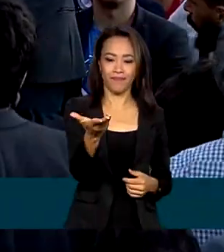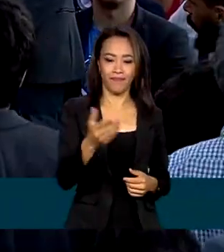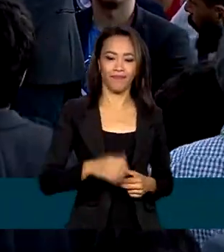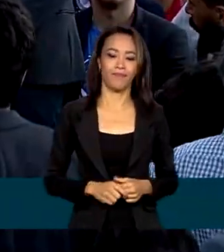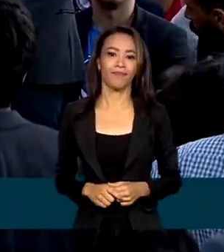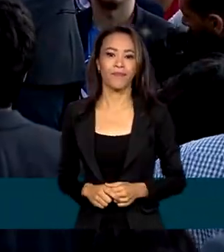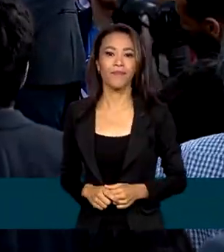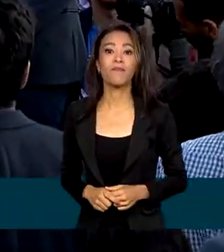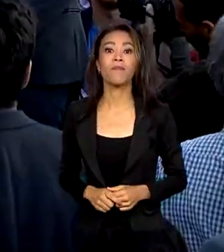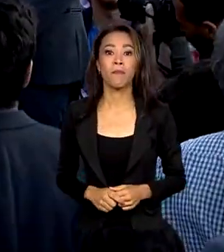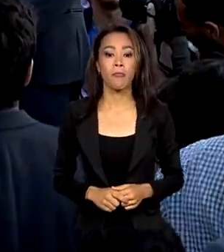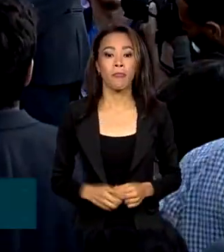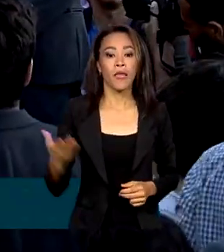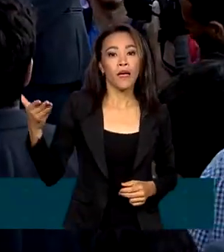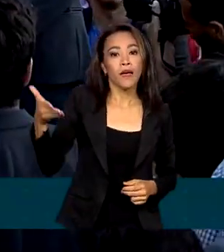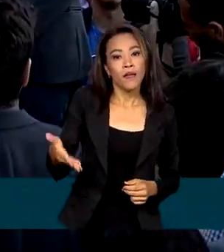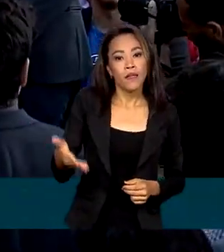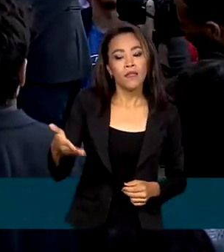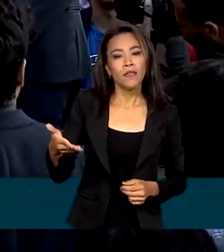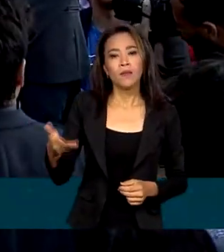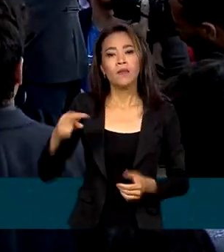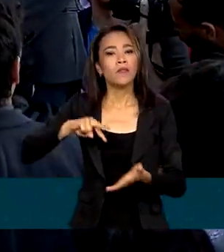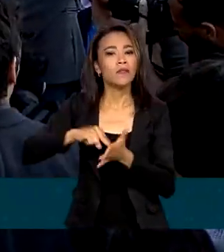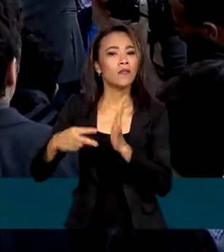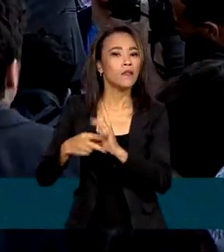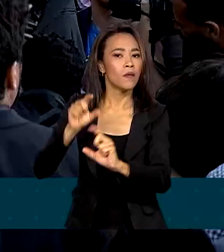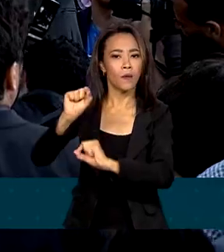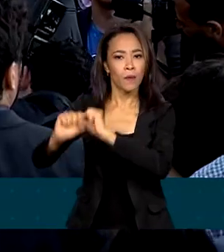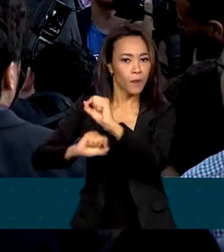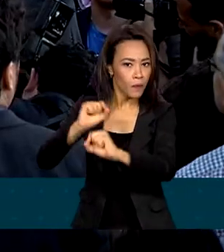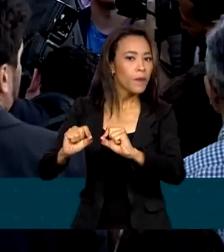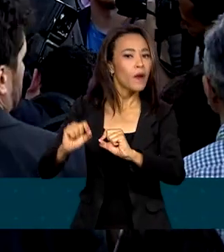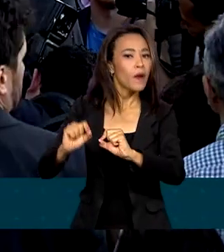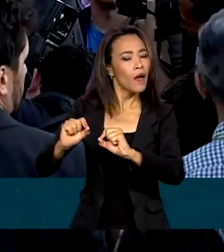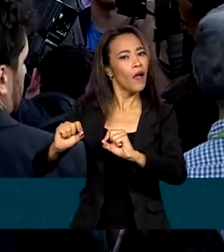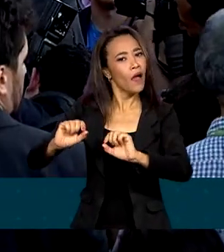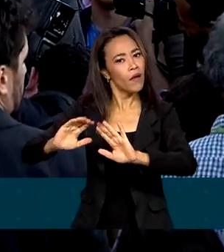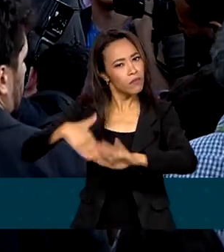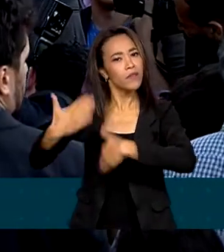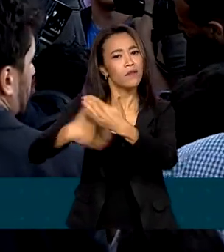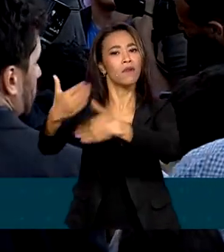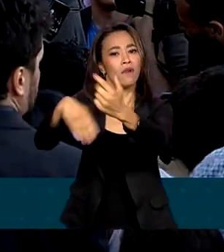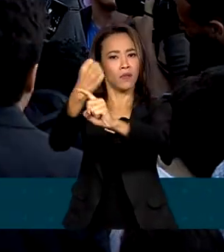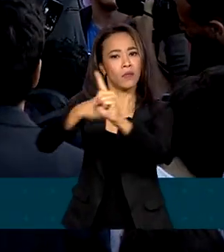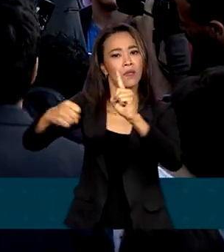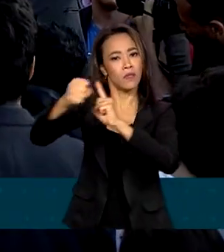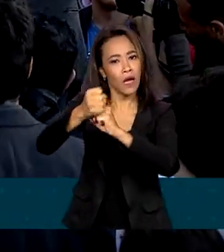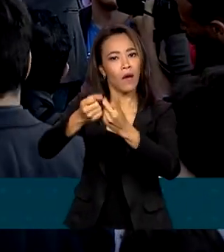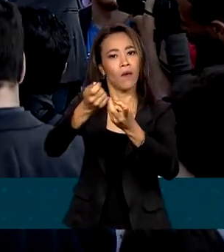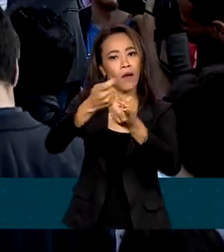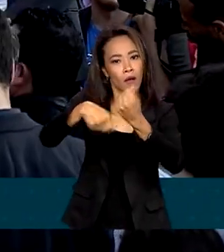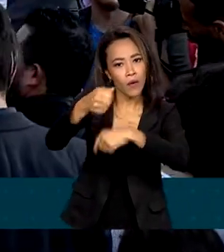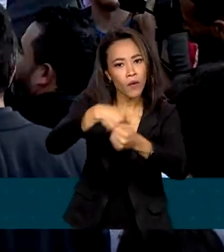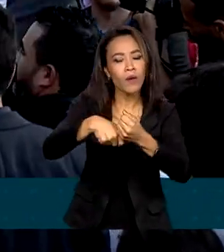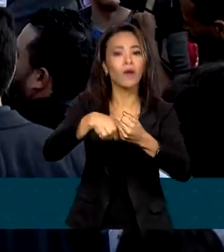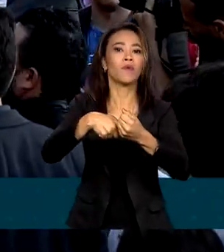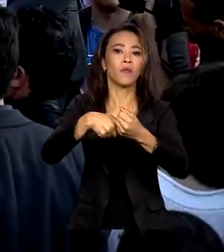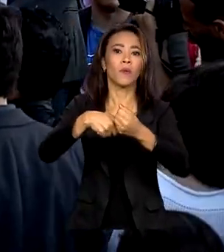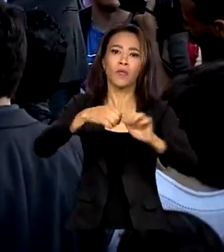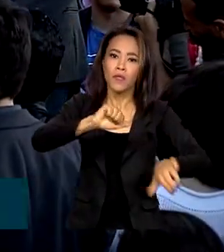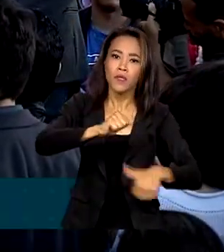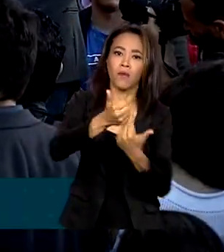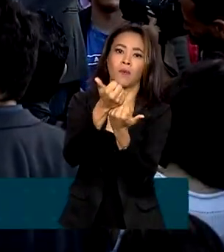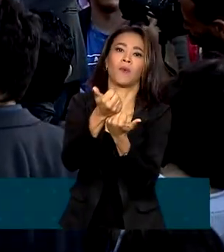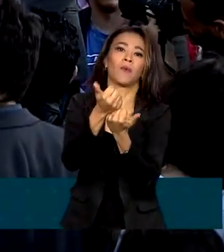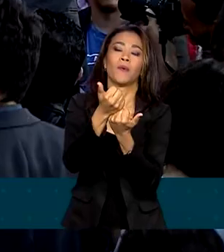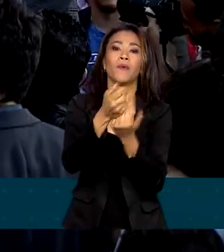cultura representa uma possibilidade de desenvolvimento social, econômico e de